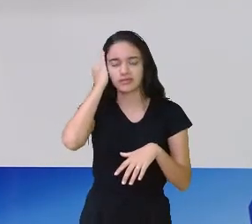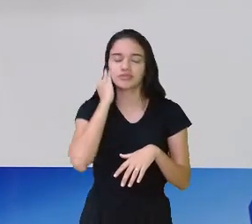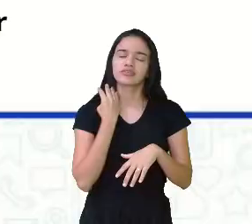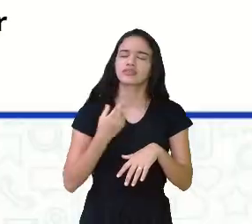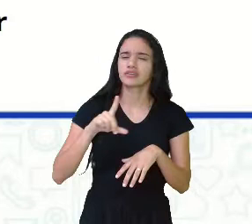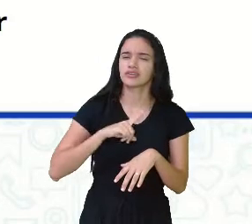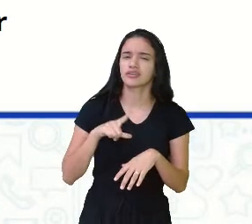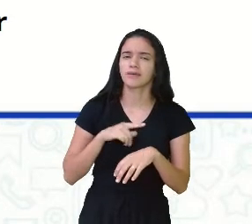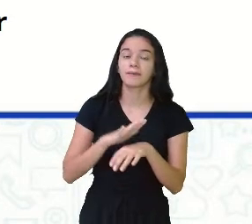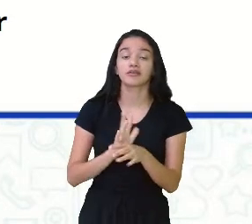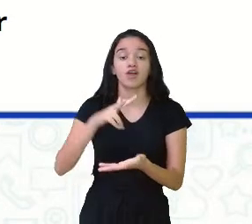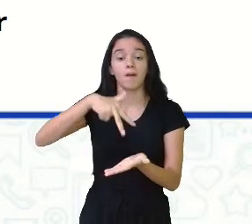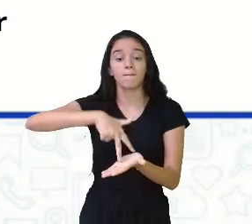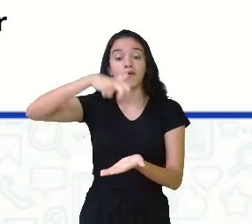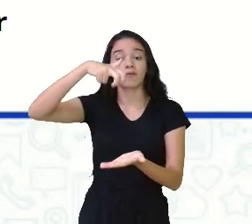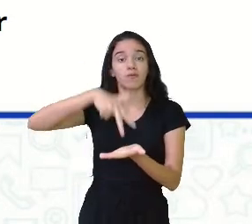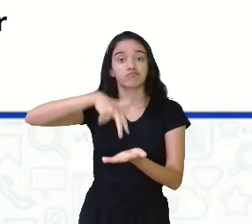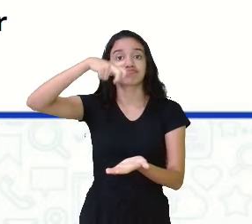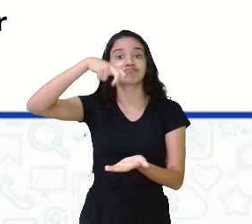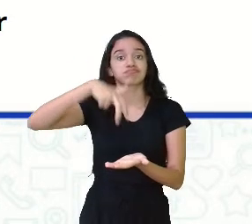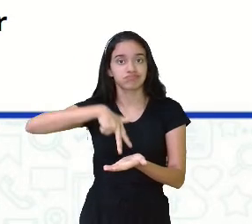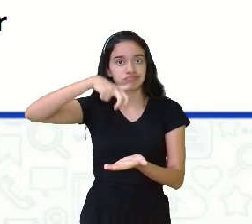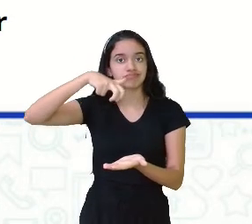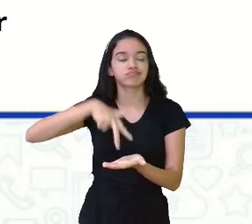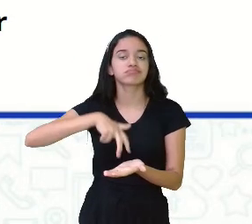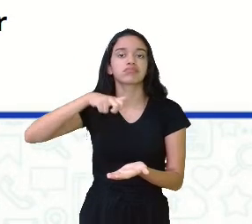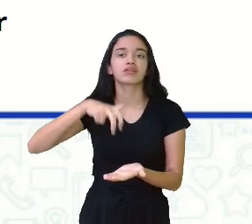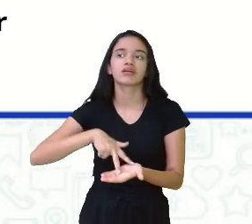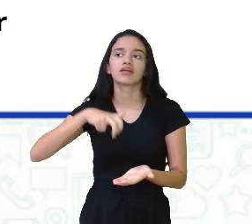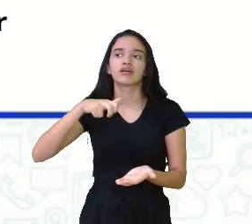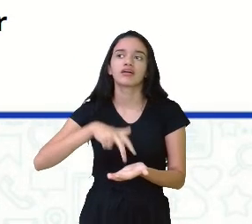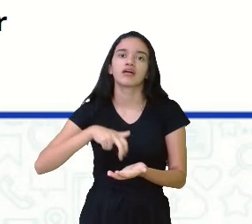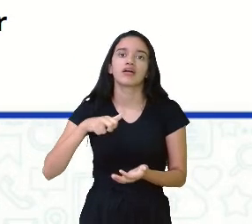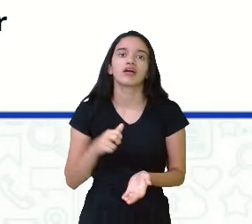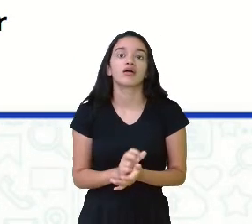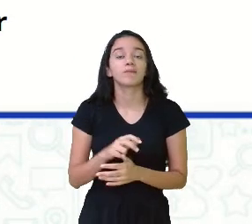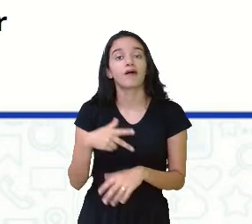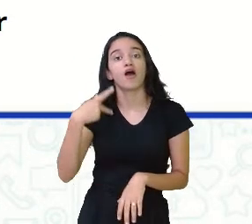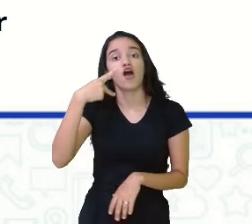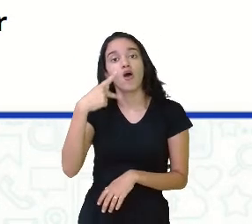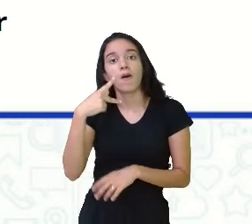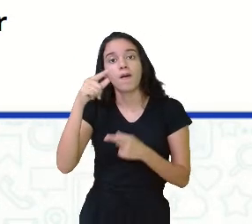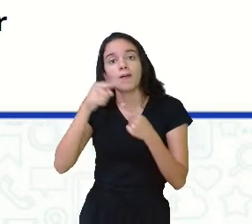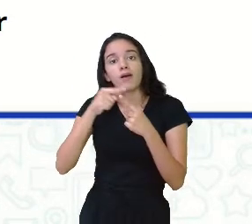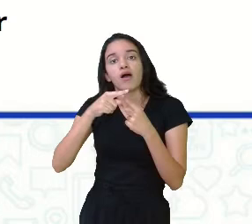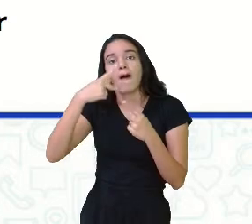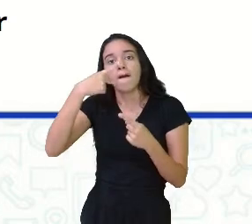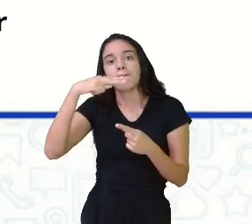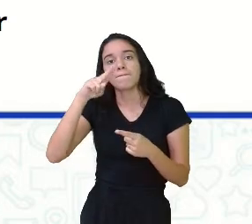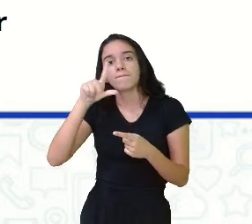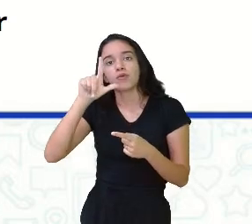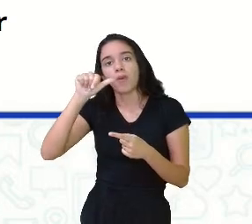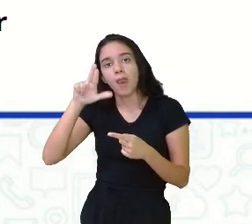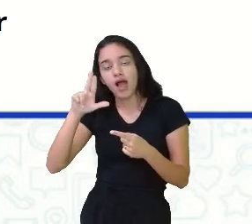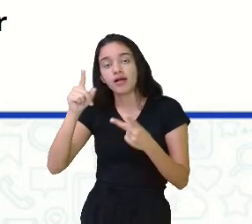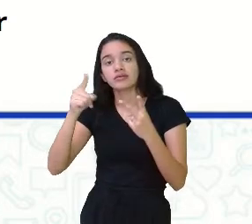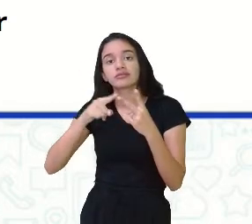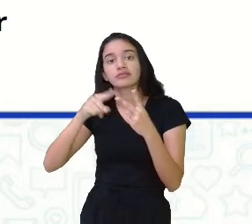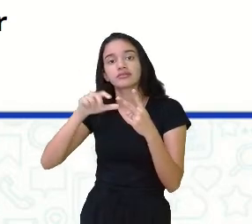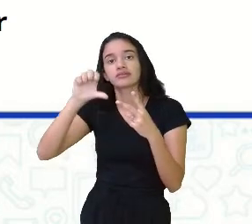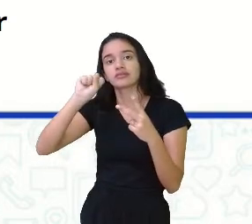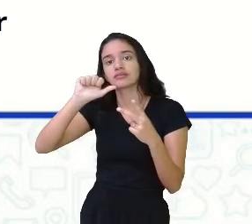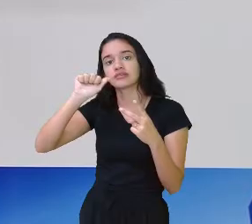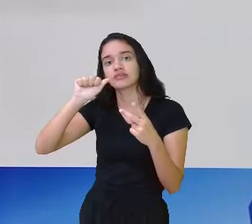Então, pular, né, saltar. Pular e saltar não é a mesma coisa. Não mesmo. Porque quando a